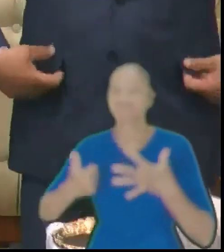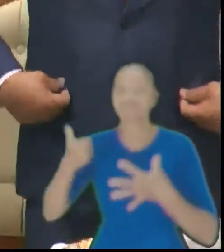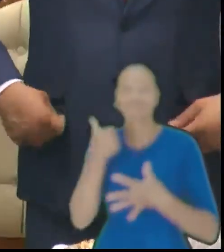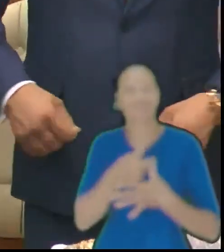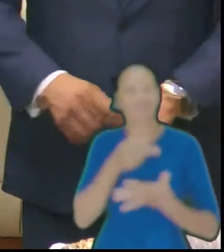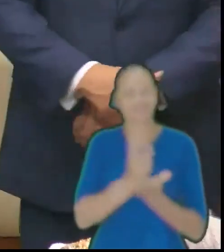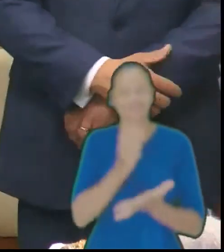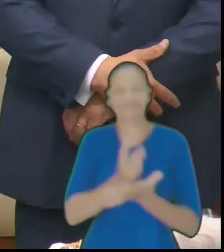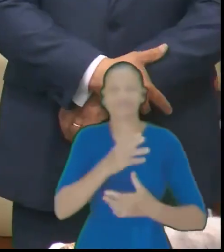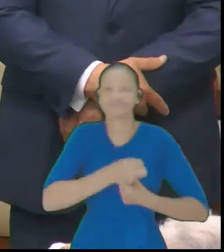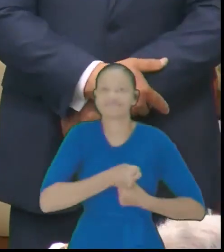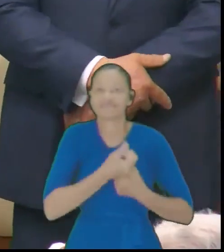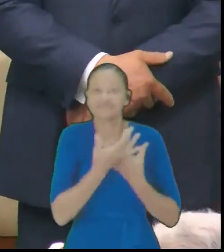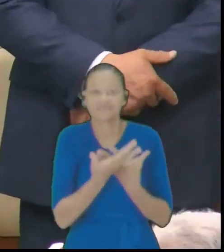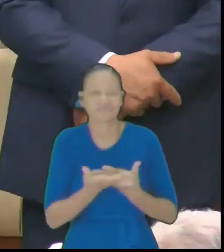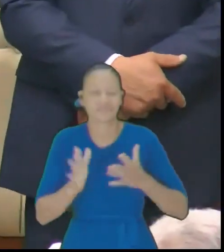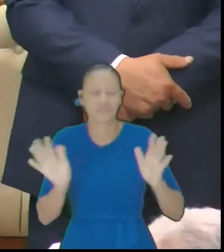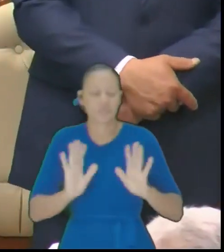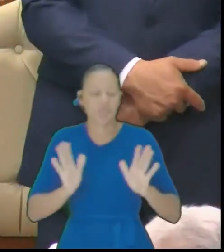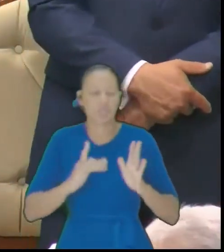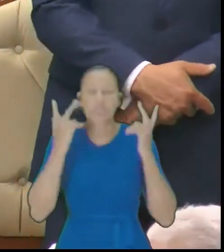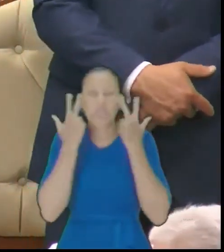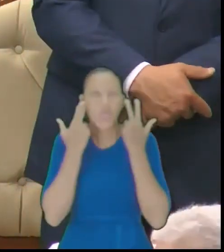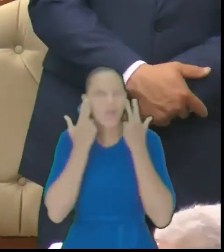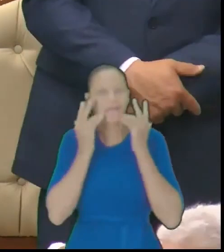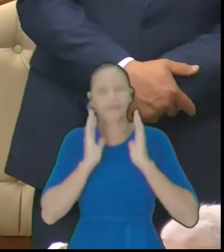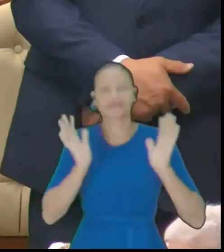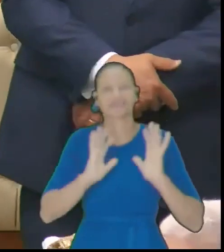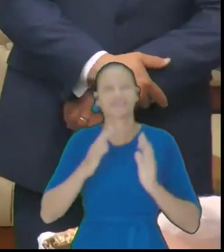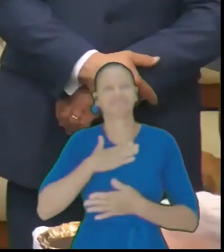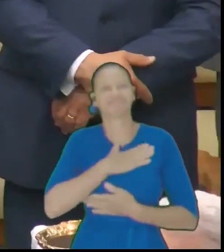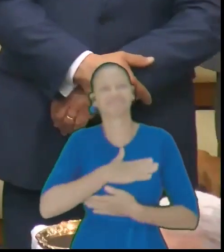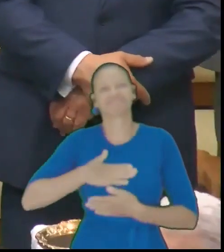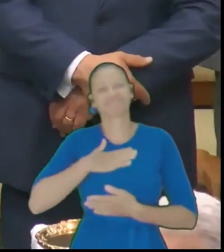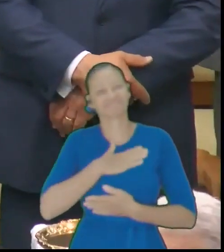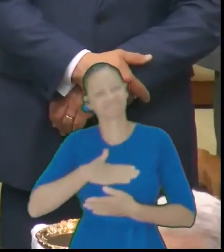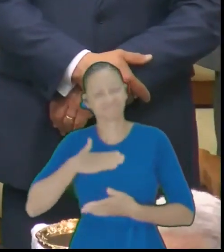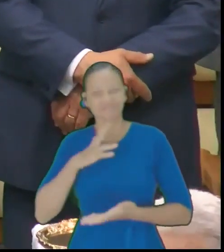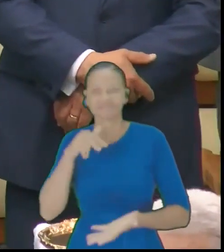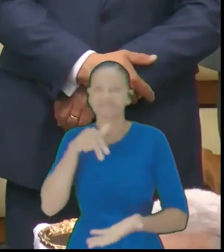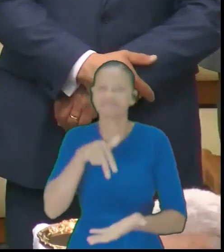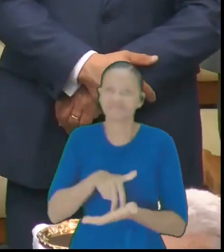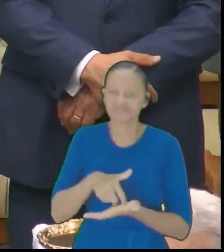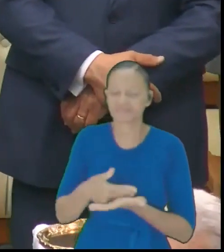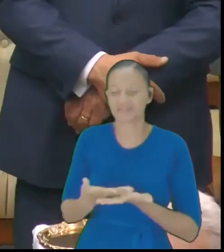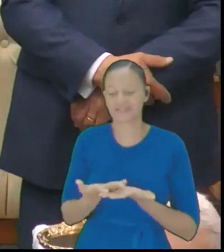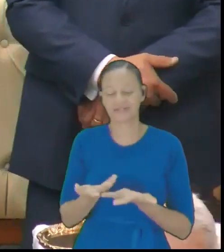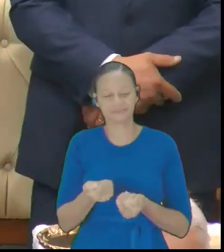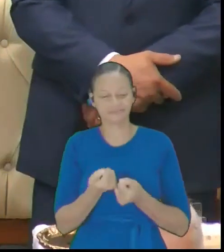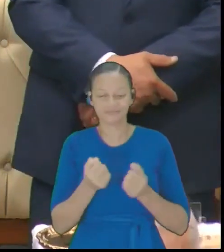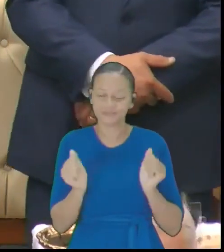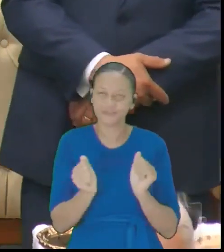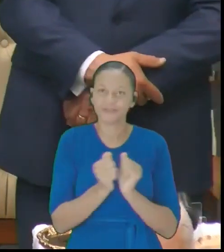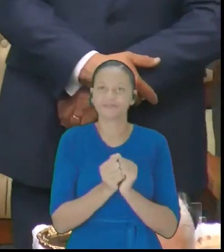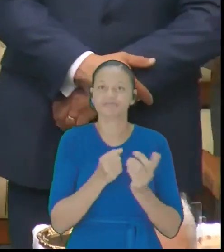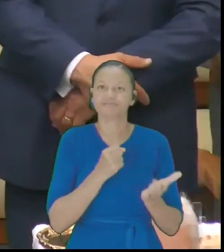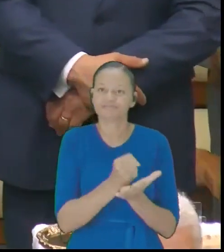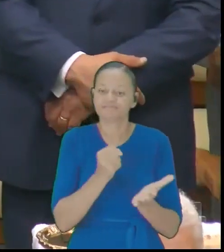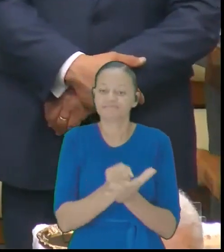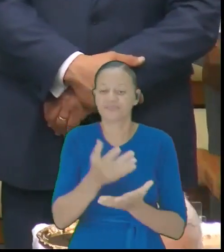coração, não é jargão, estar aqui com os irmãos, cooperar. Agradeço ao pastor da